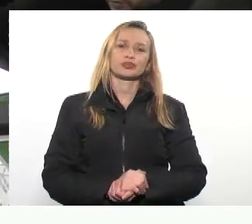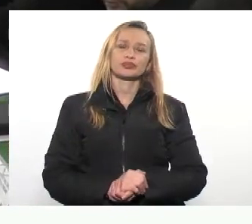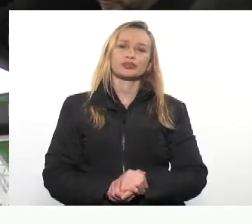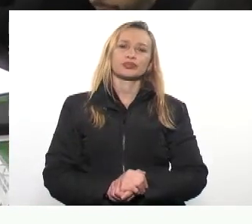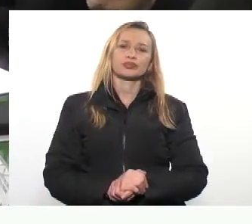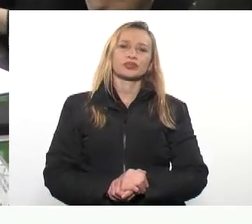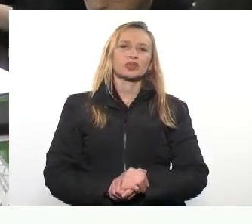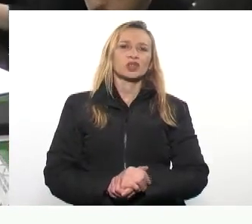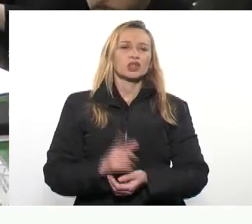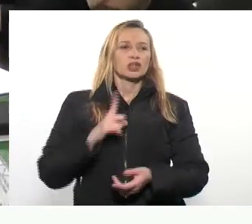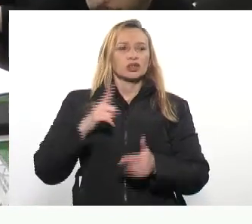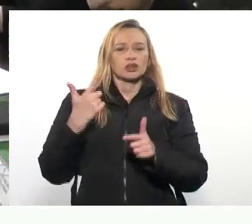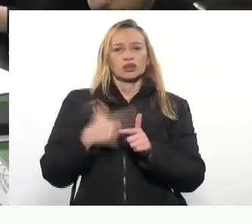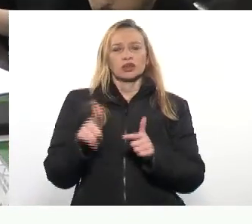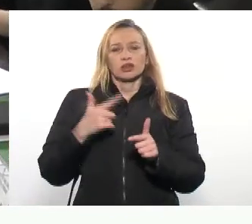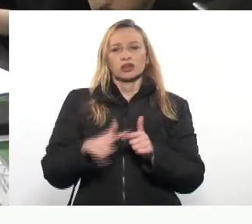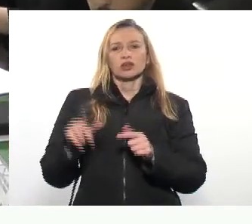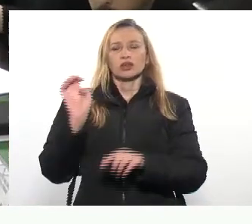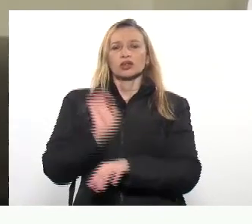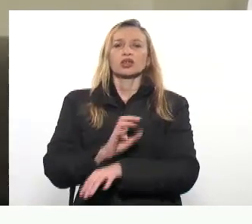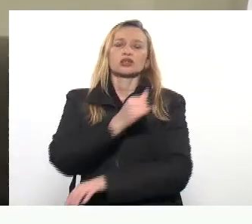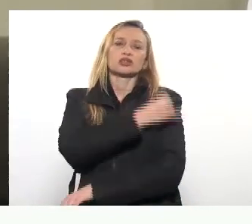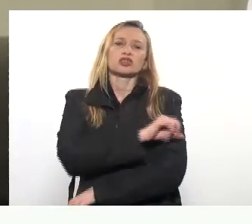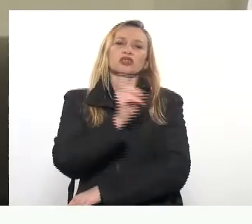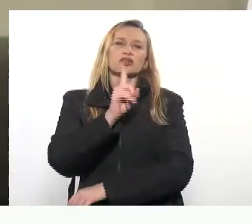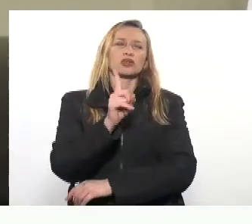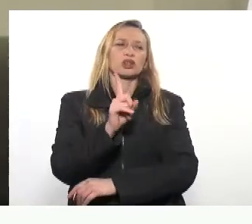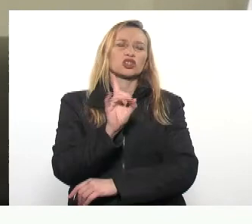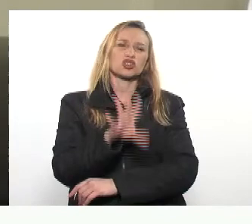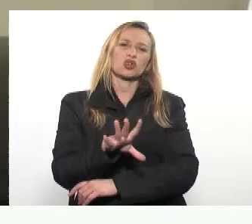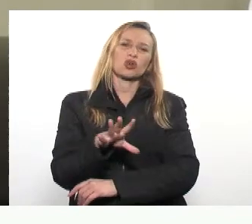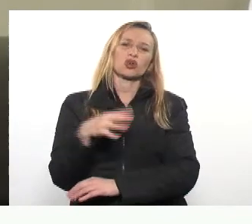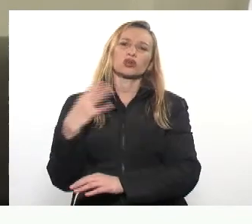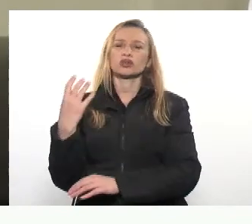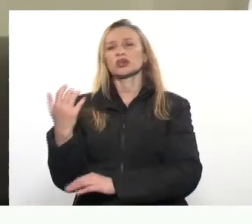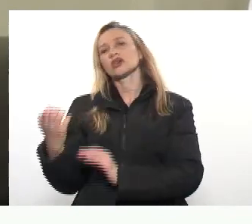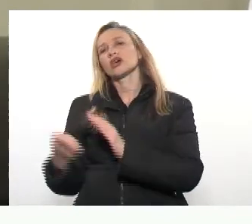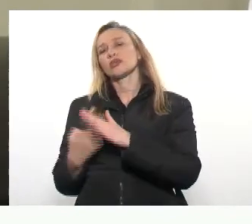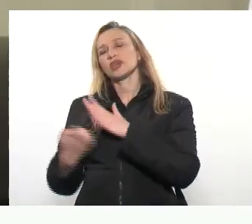Nós temos um problema no estado do Rio de Janeiro, não é só com a SEDAI, mas com outras empresas de